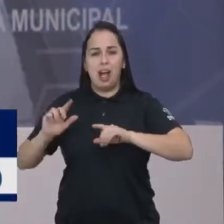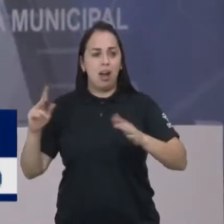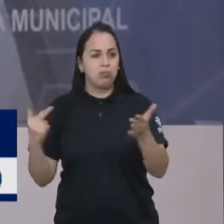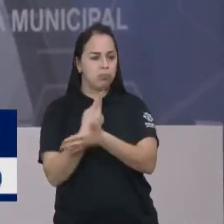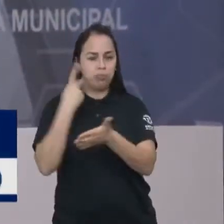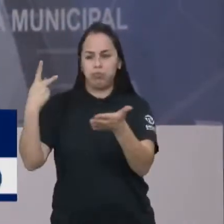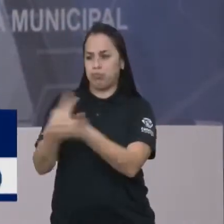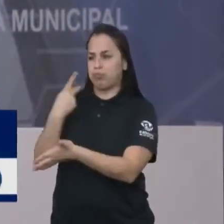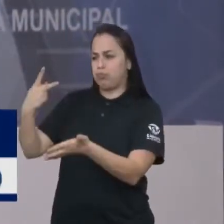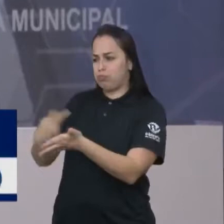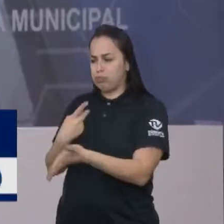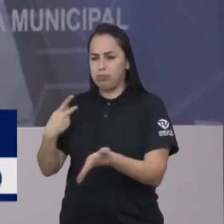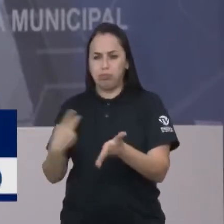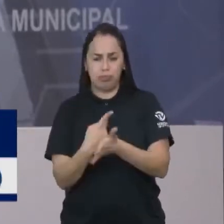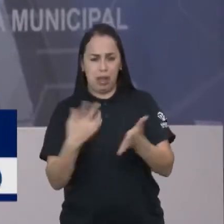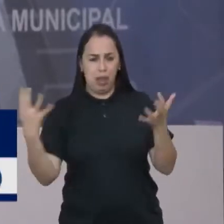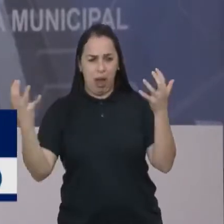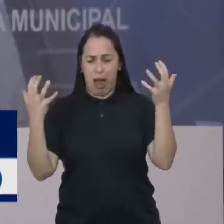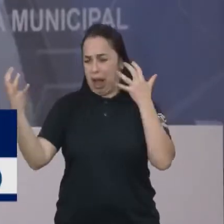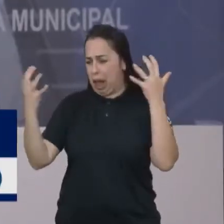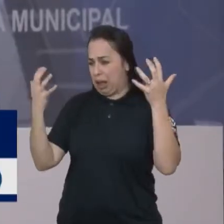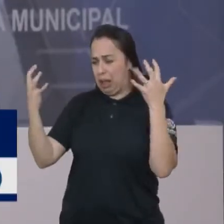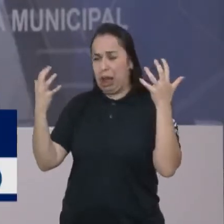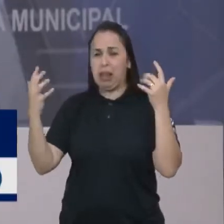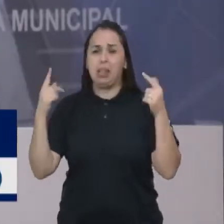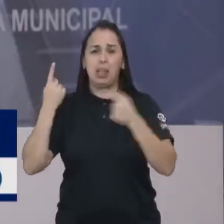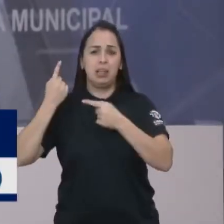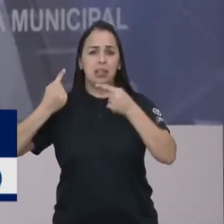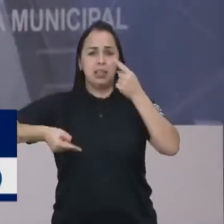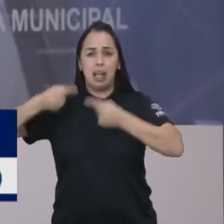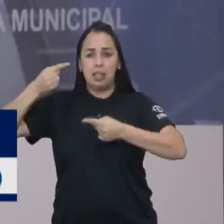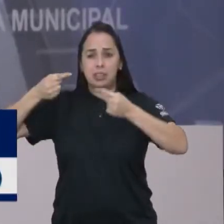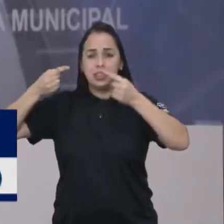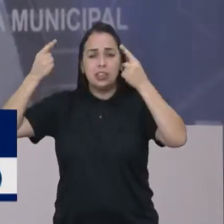acontece, tanto desafio,